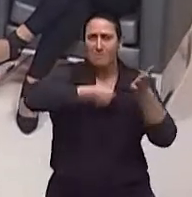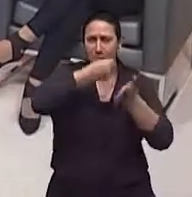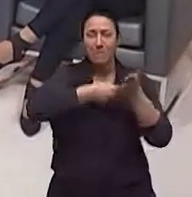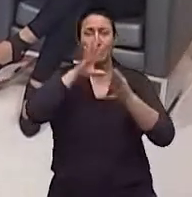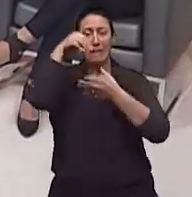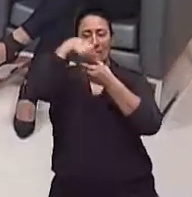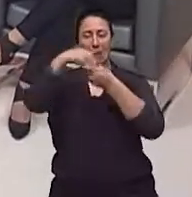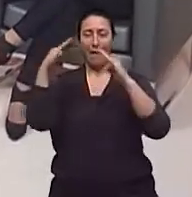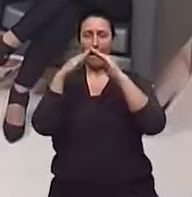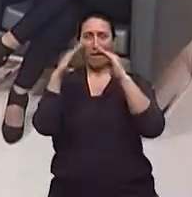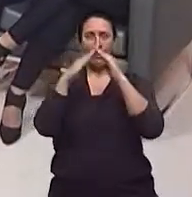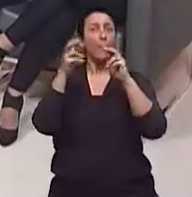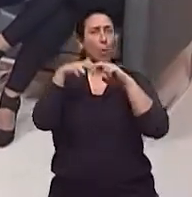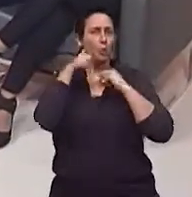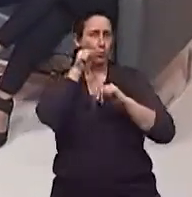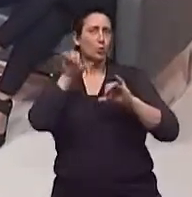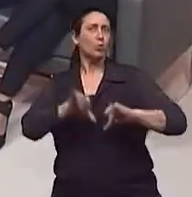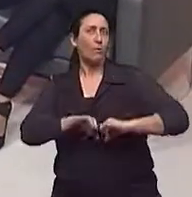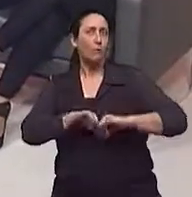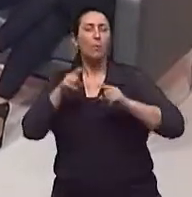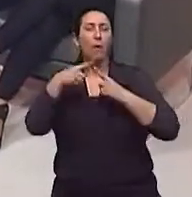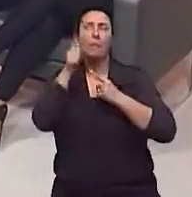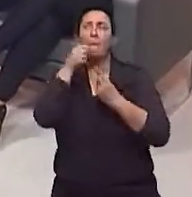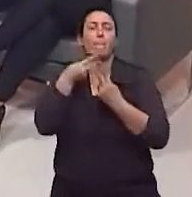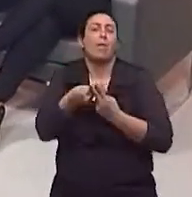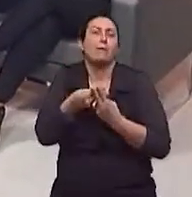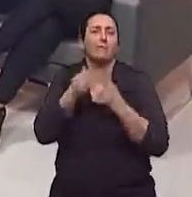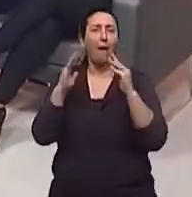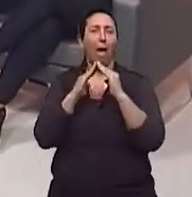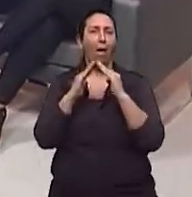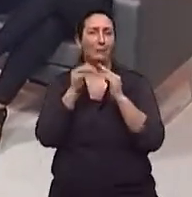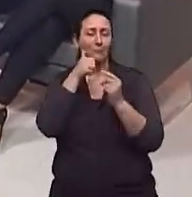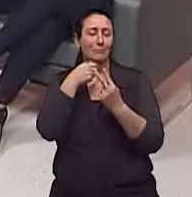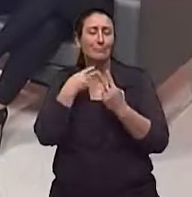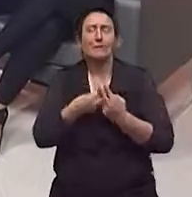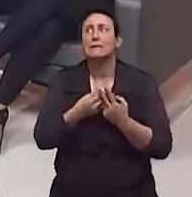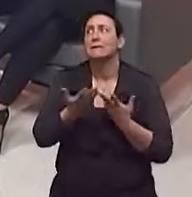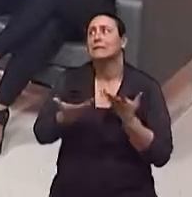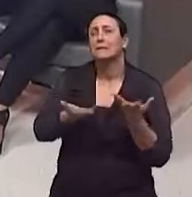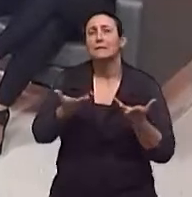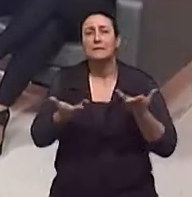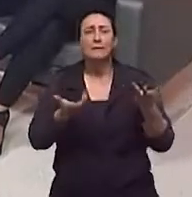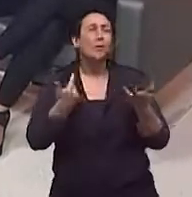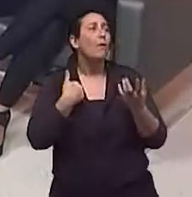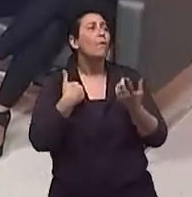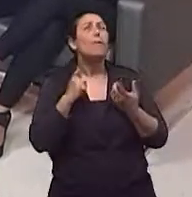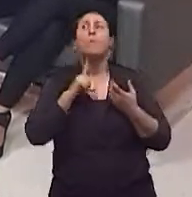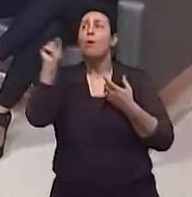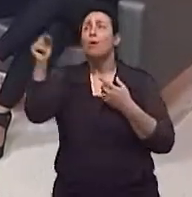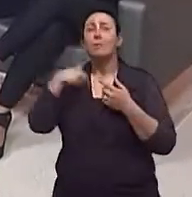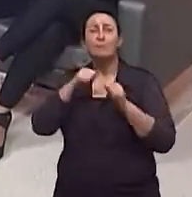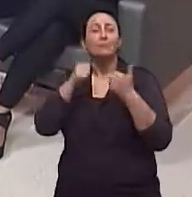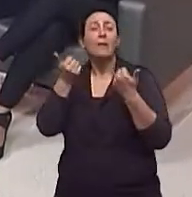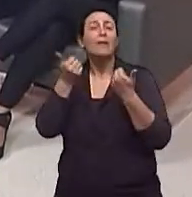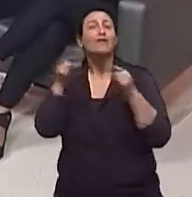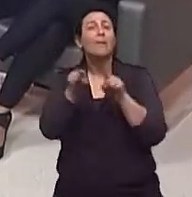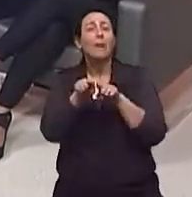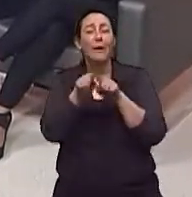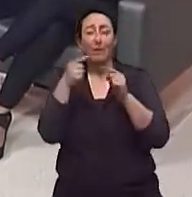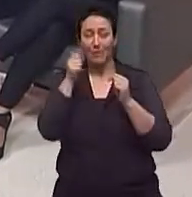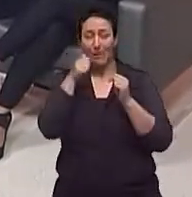um cativeiro concreto da casa por que as mulheres ficam realmente presos neste espaço da casa é um cativeiro afetivo